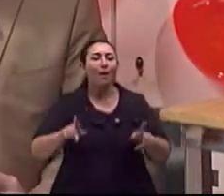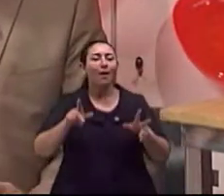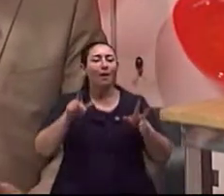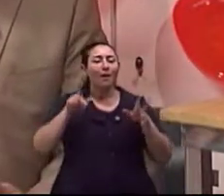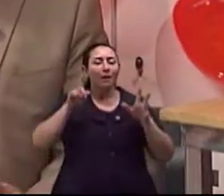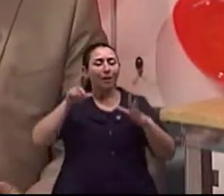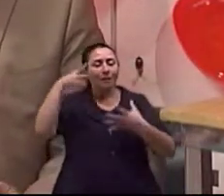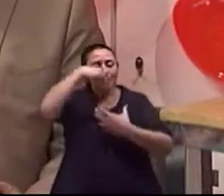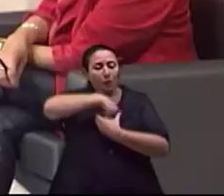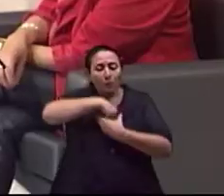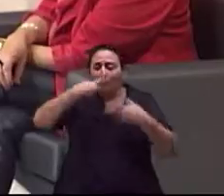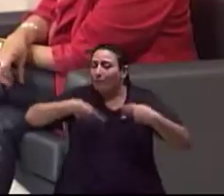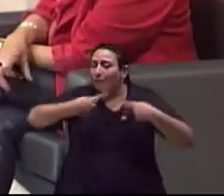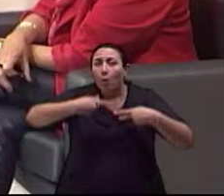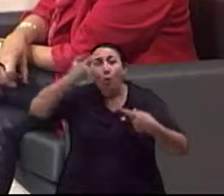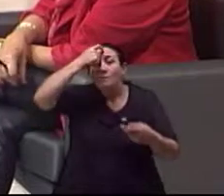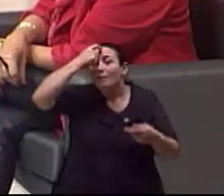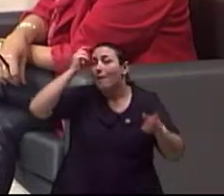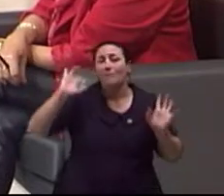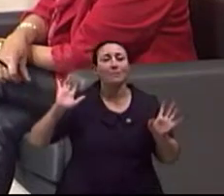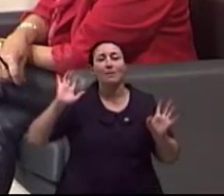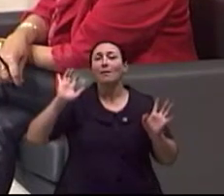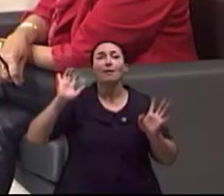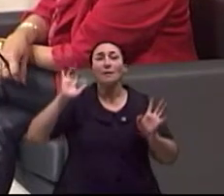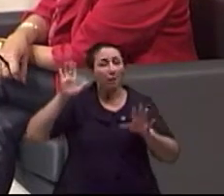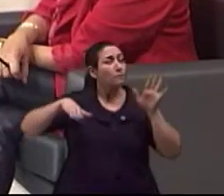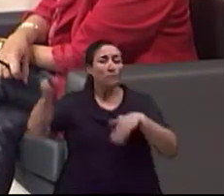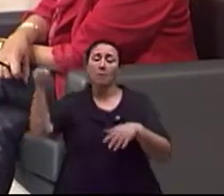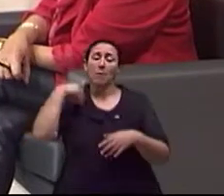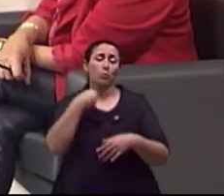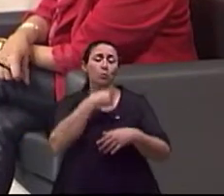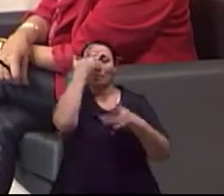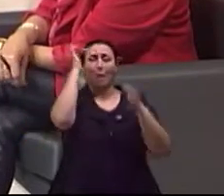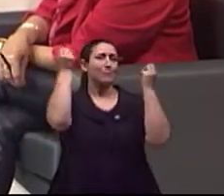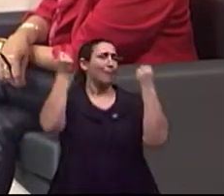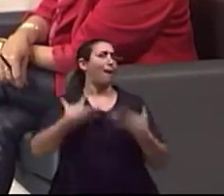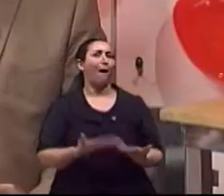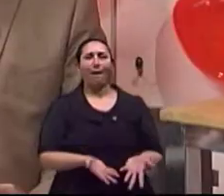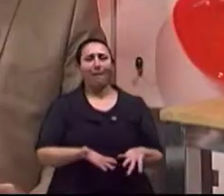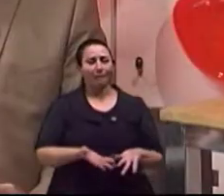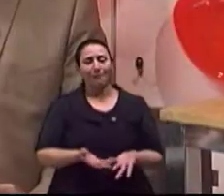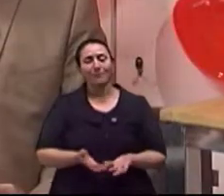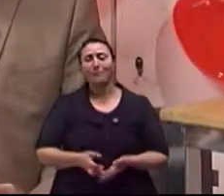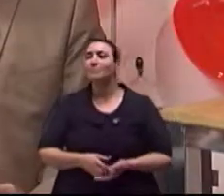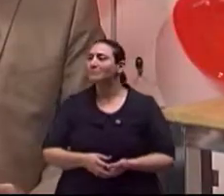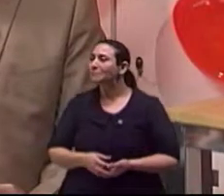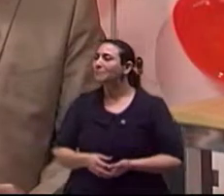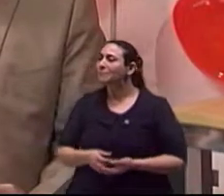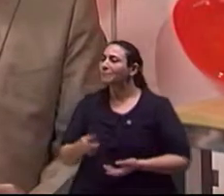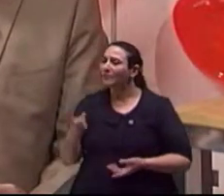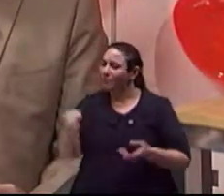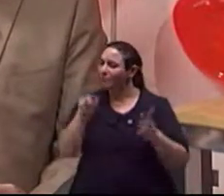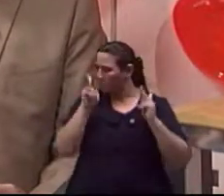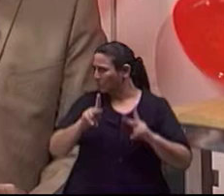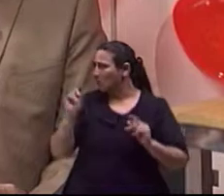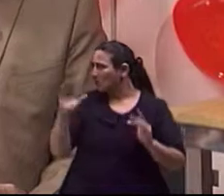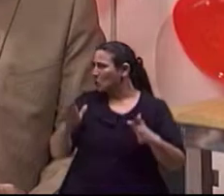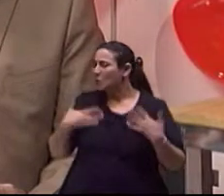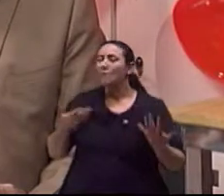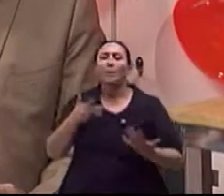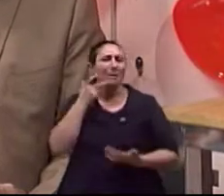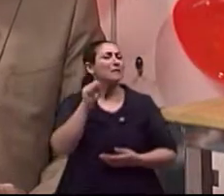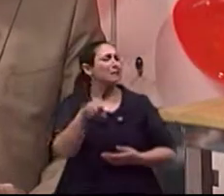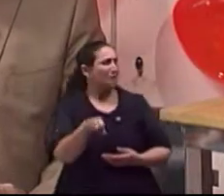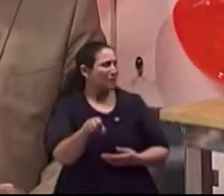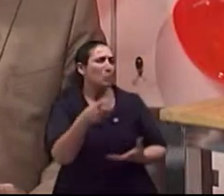comprovado cientificamente inclusive e tem pessoas que se assustam com isso Ivan algumas pessoas sim mas a maioria das pessoas ficam